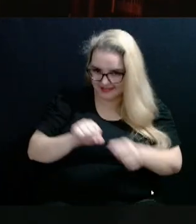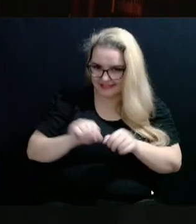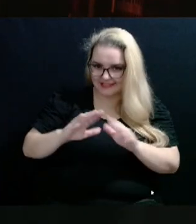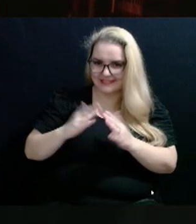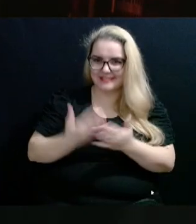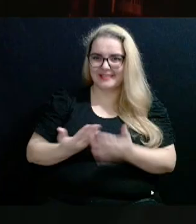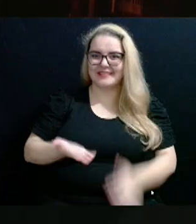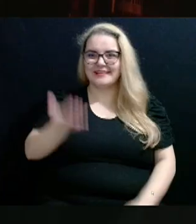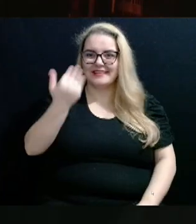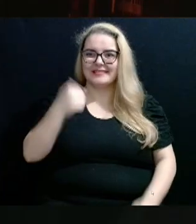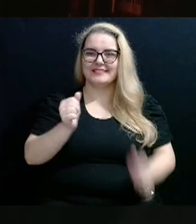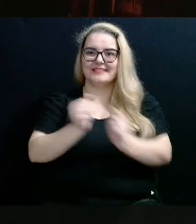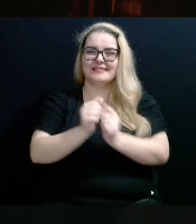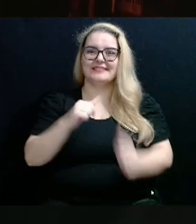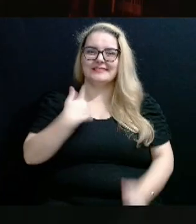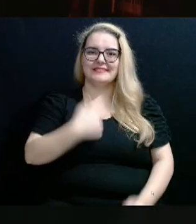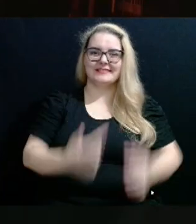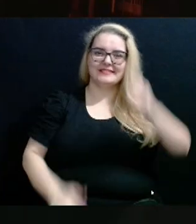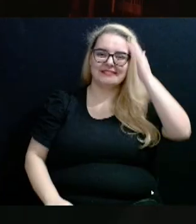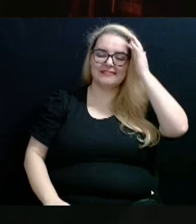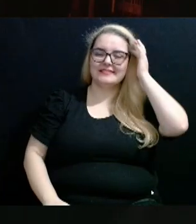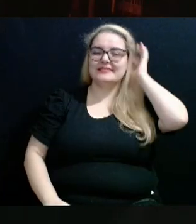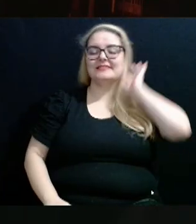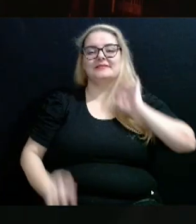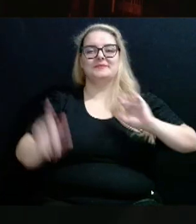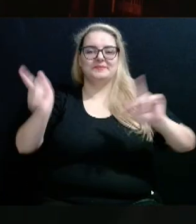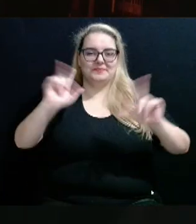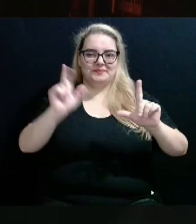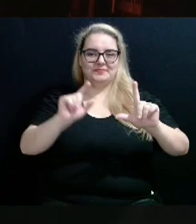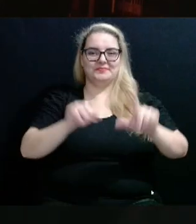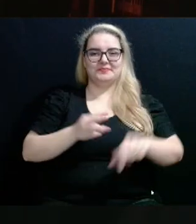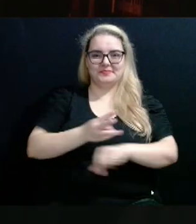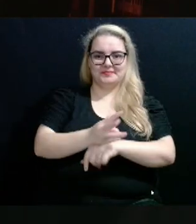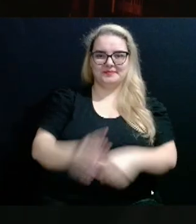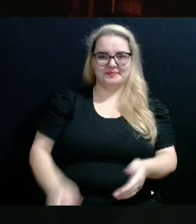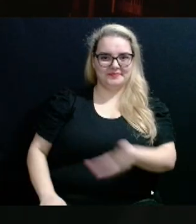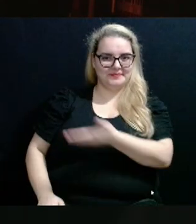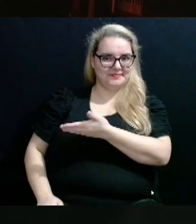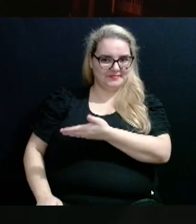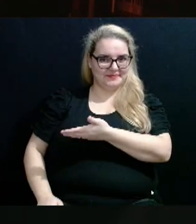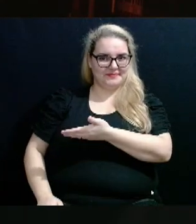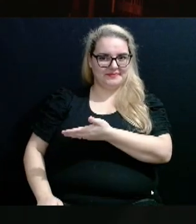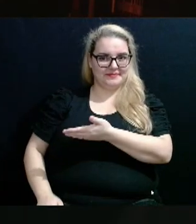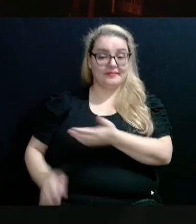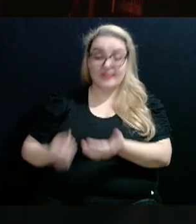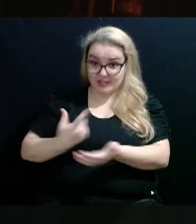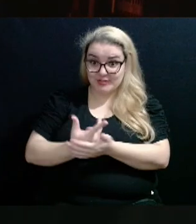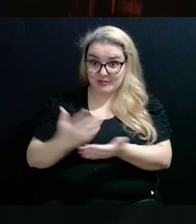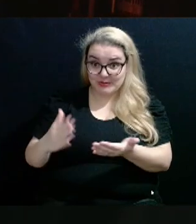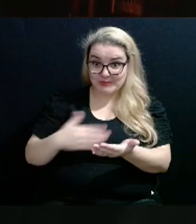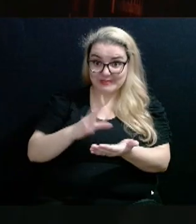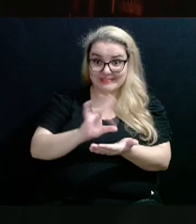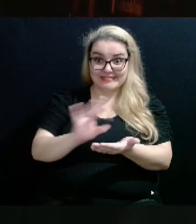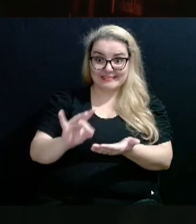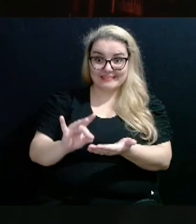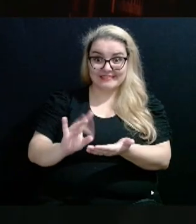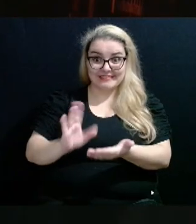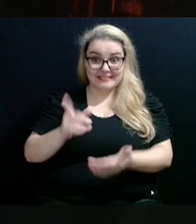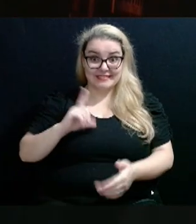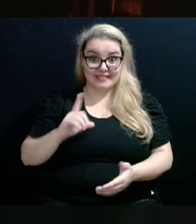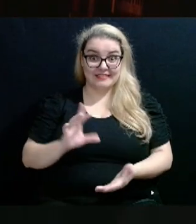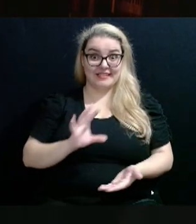na sua tela, queremos te ouvir. Já comprou seu álbum de figurinhas? Já tem figurinha repetida? Tá querendo trocar? Vamos